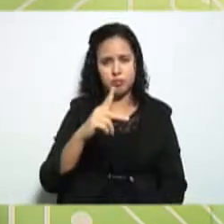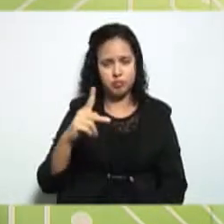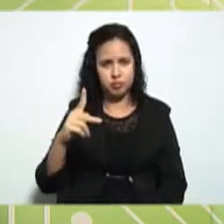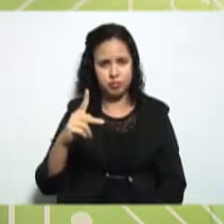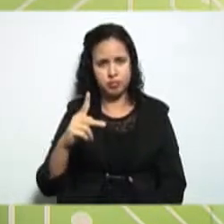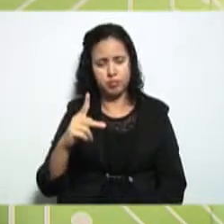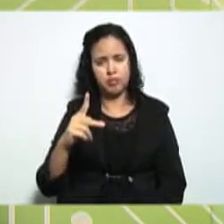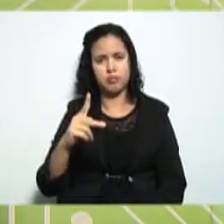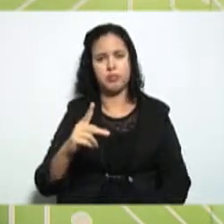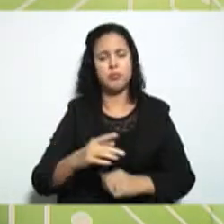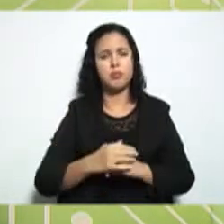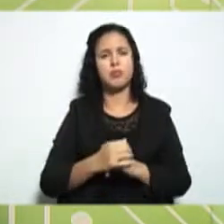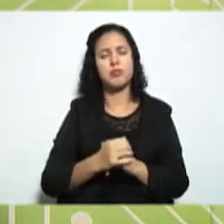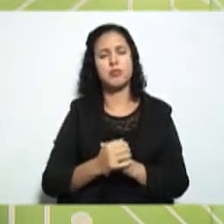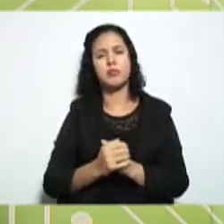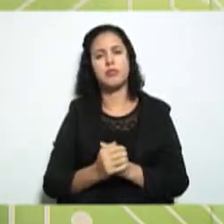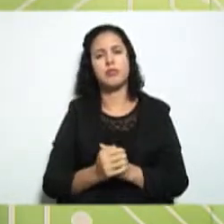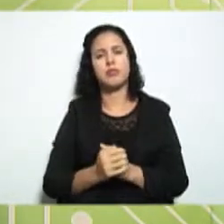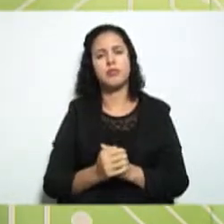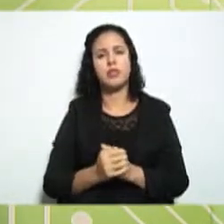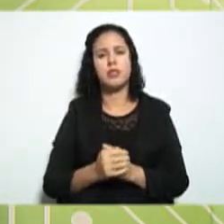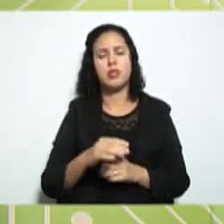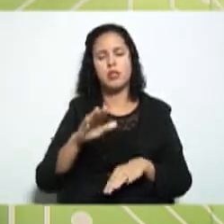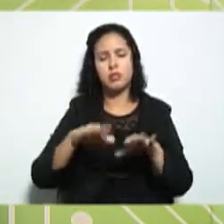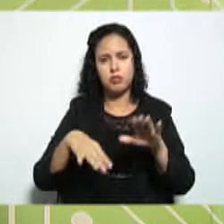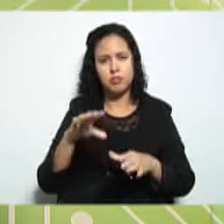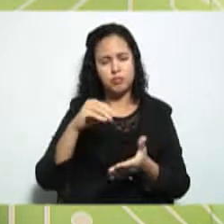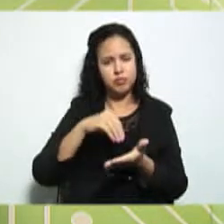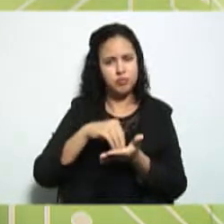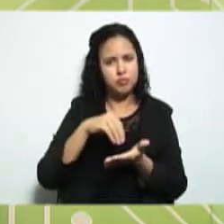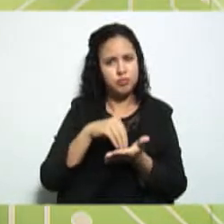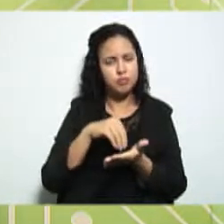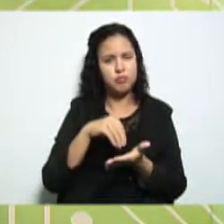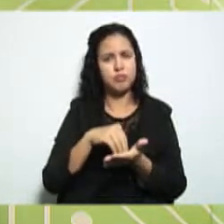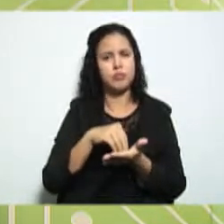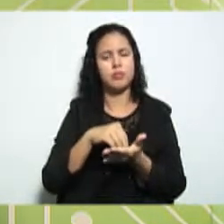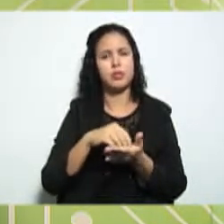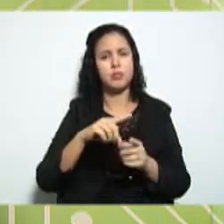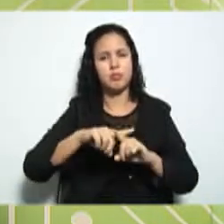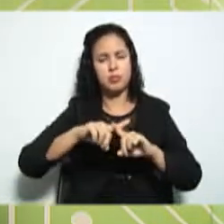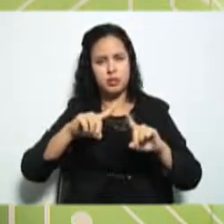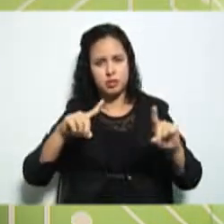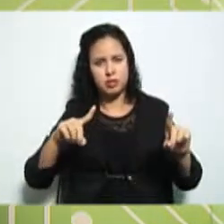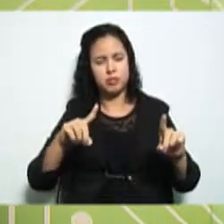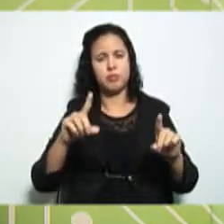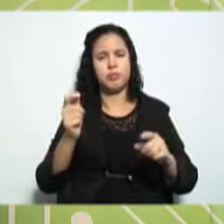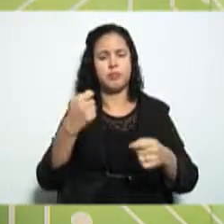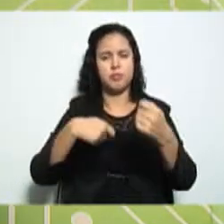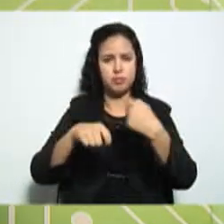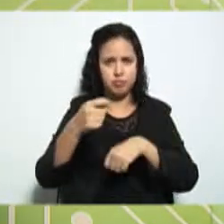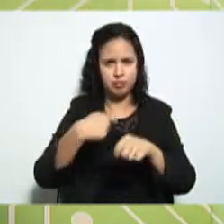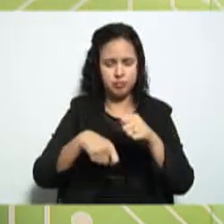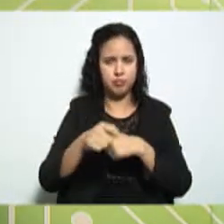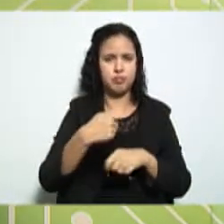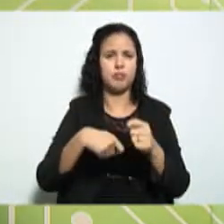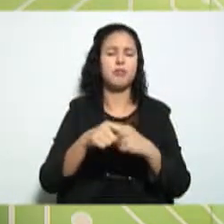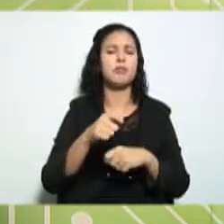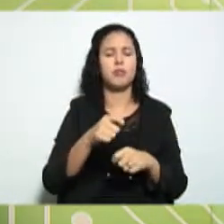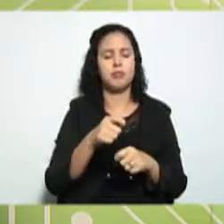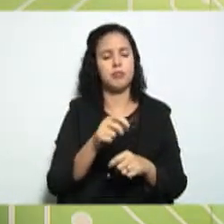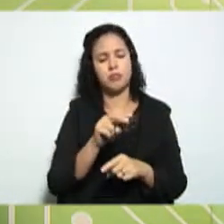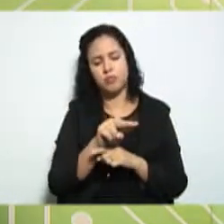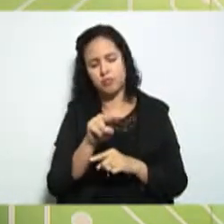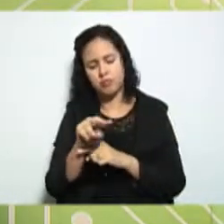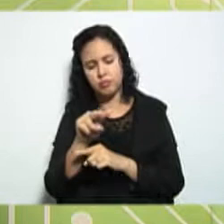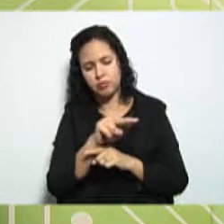arredonda os custos um pouquinho para cima, para não faltar dinheiro. Então aí você vai lá e cobra um valor que às vezes é um pouquinho mais do que a cooperativa realmente deveria